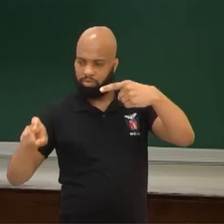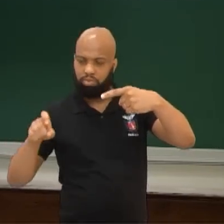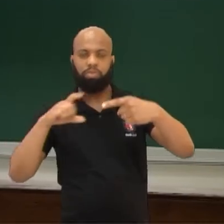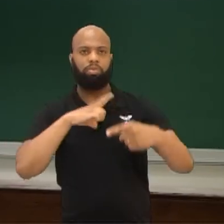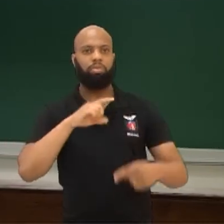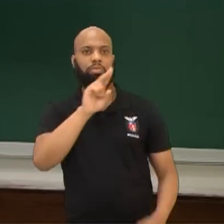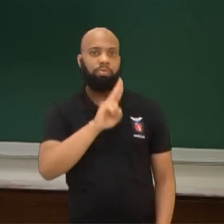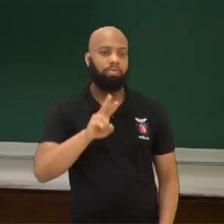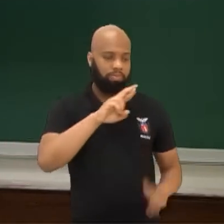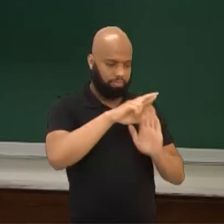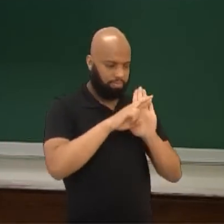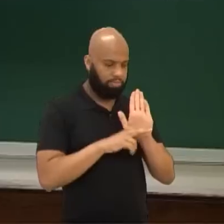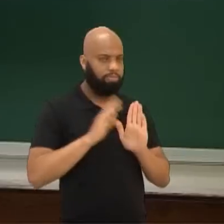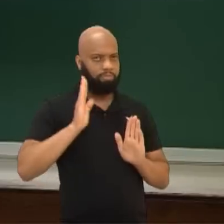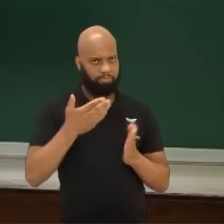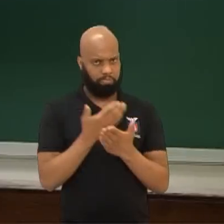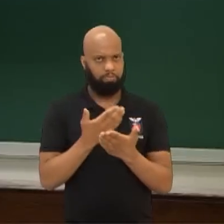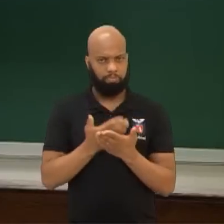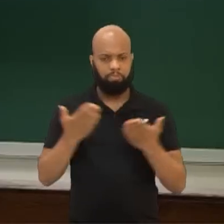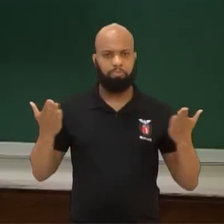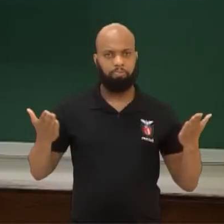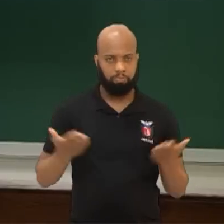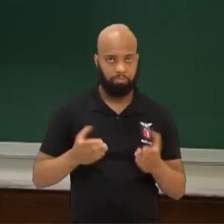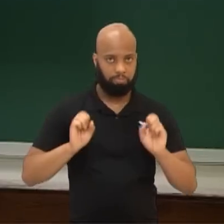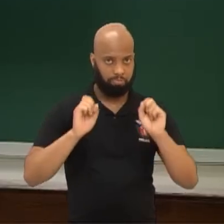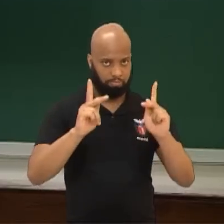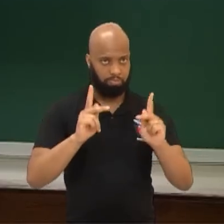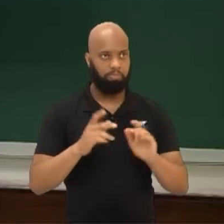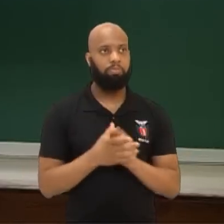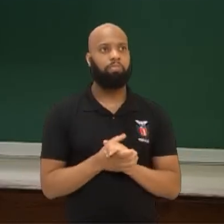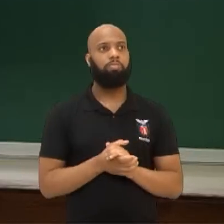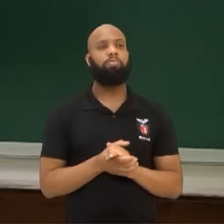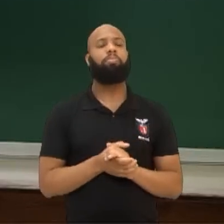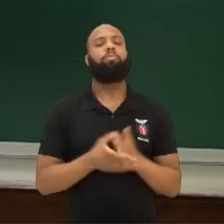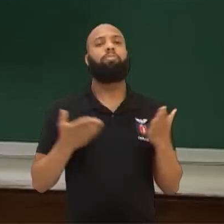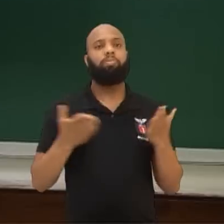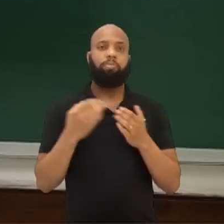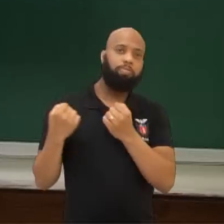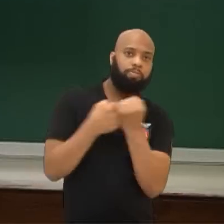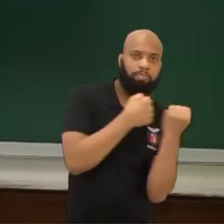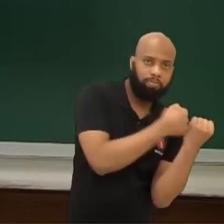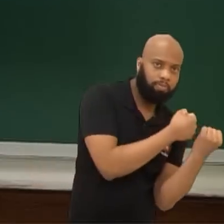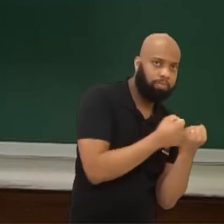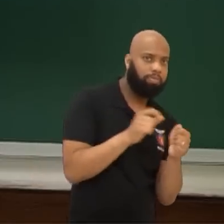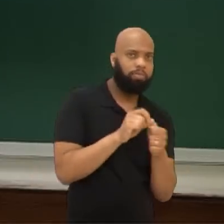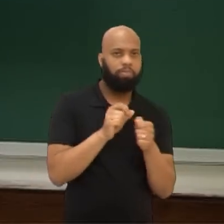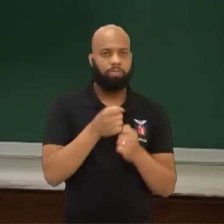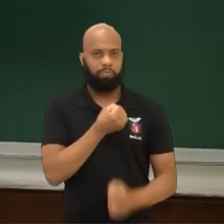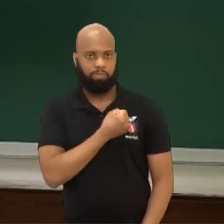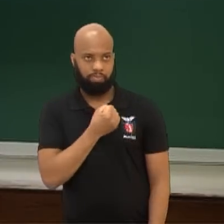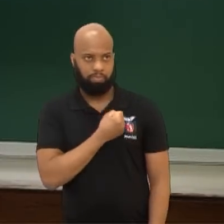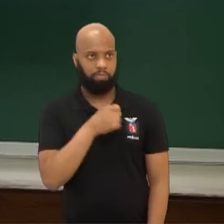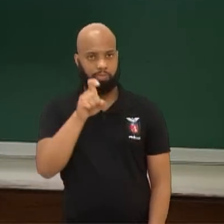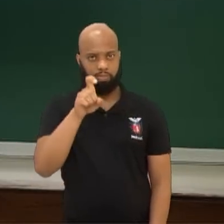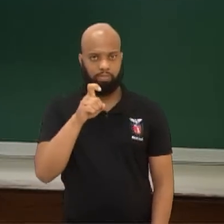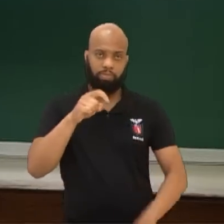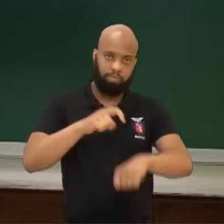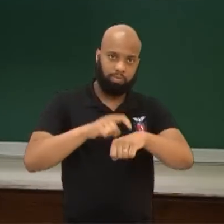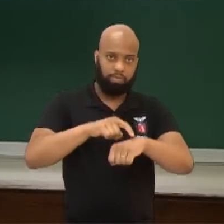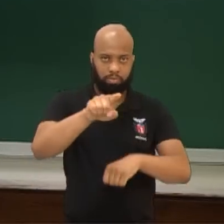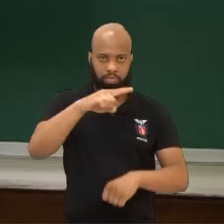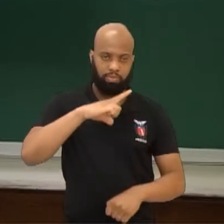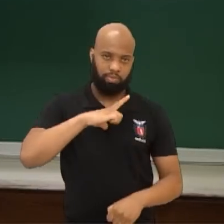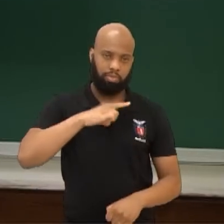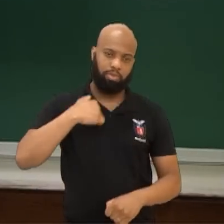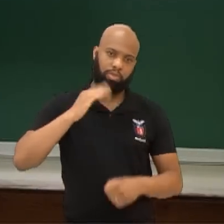usando a que a gente viu ali no início da aula, tá bom? Aí eu vou substituir esses valores. Vou dar um tempo aí